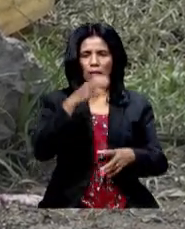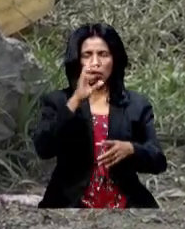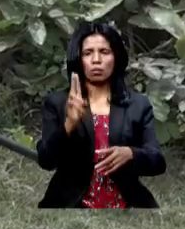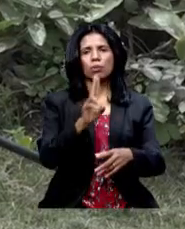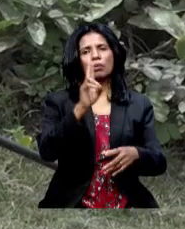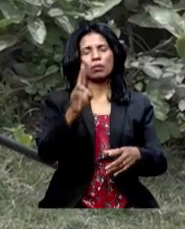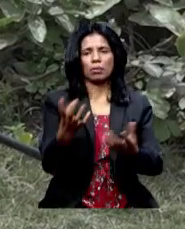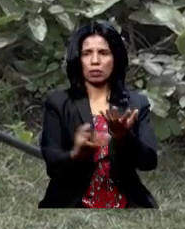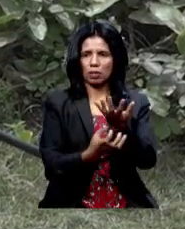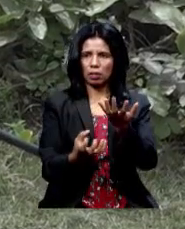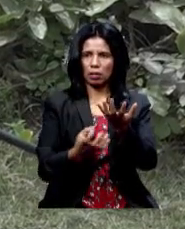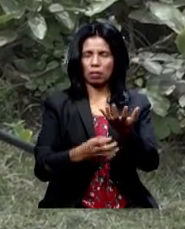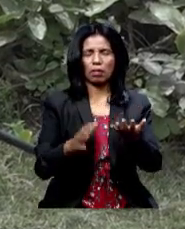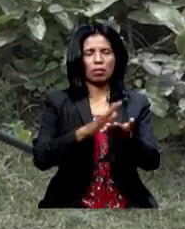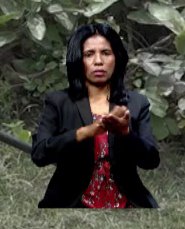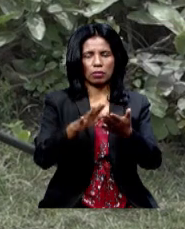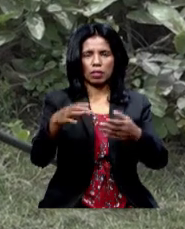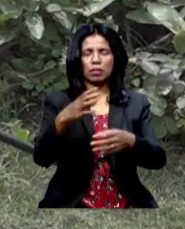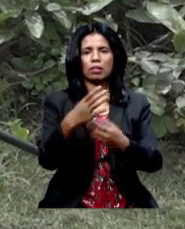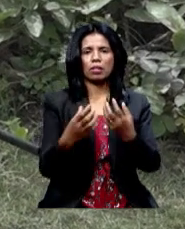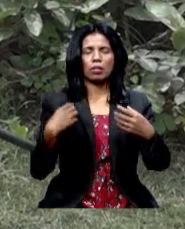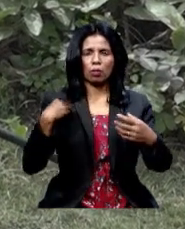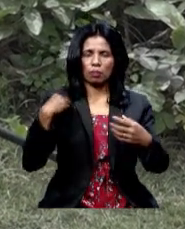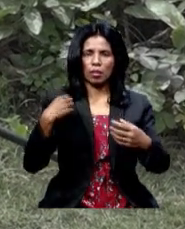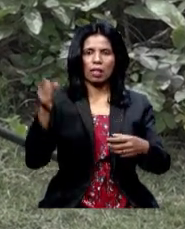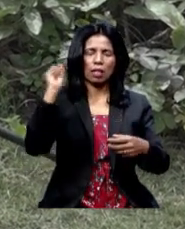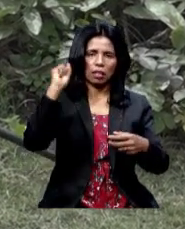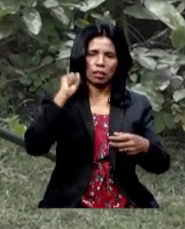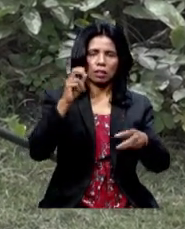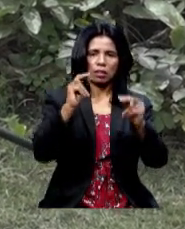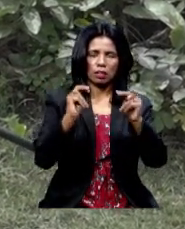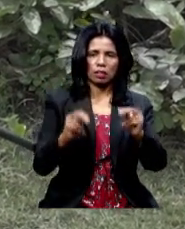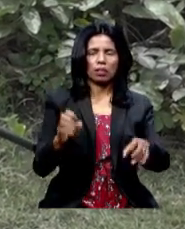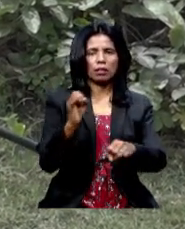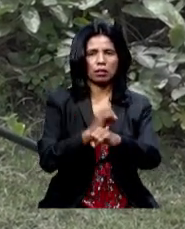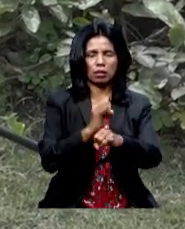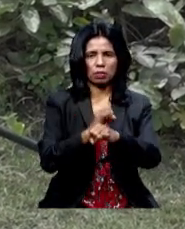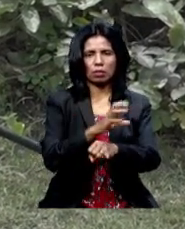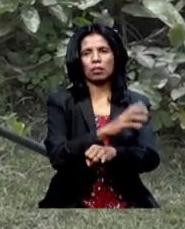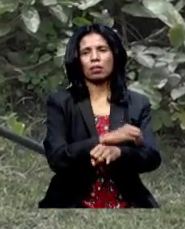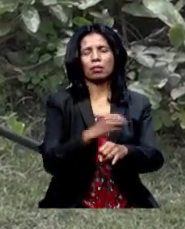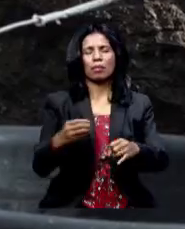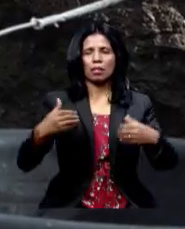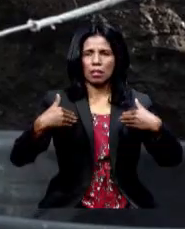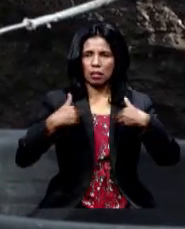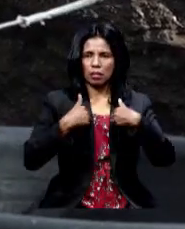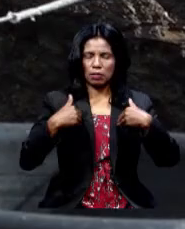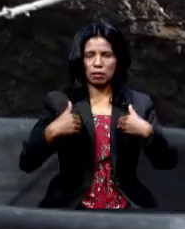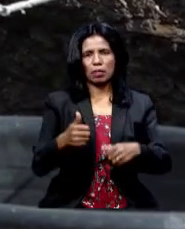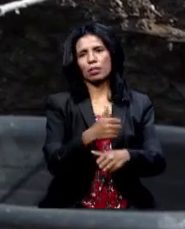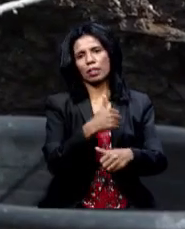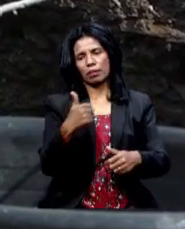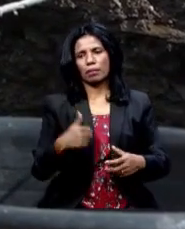usamos horitein, fase roupa, haris, inclui ba necessidade industria, agrícolas, hakiak animal no